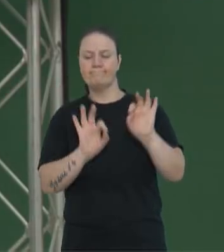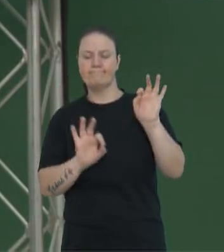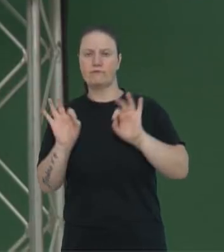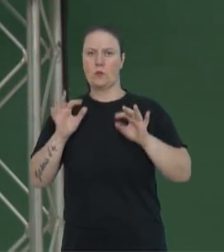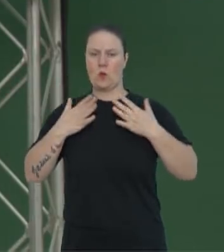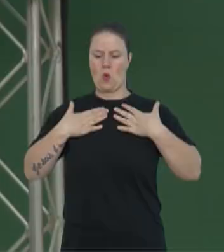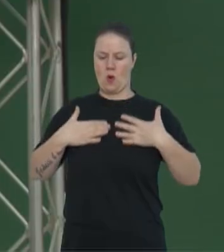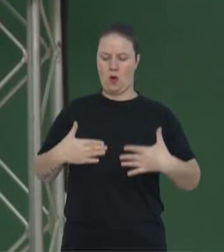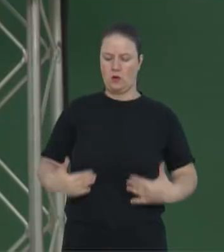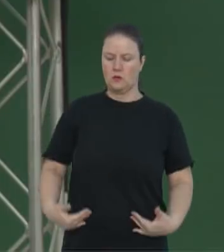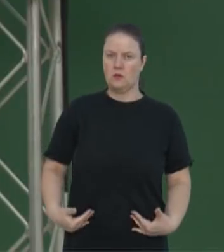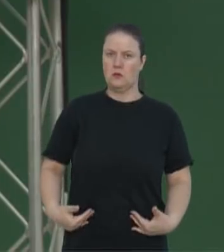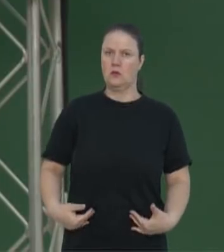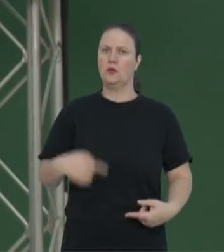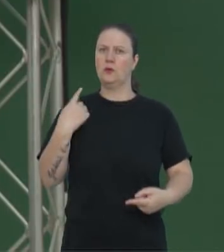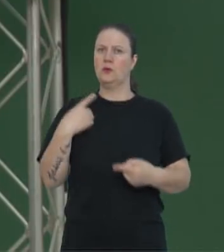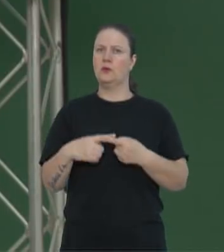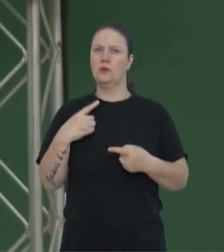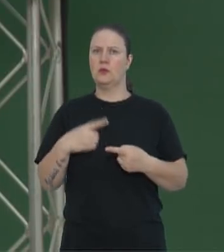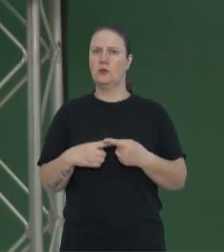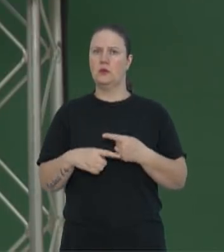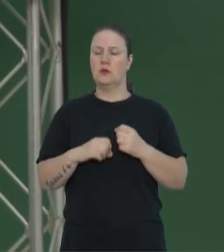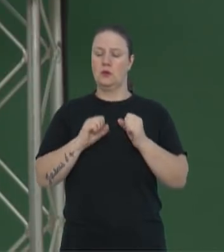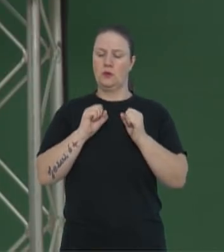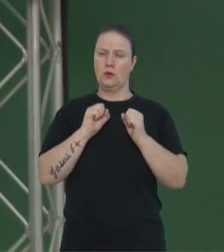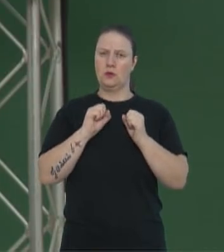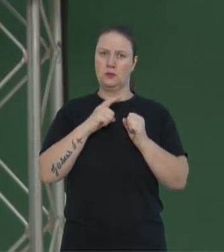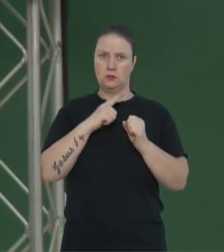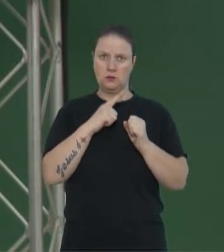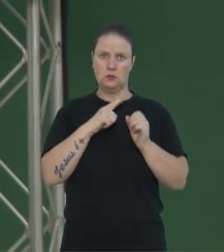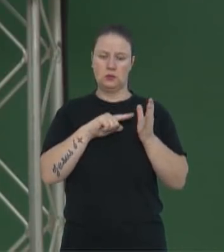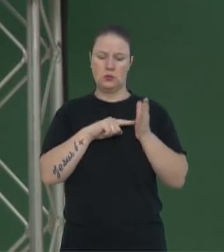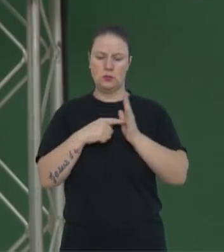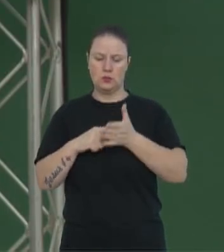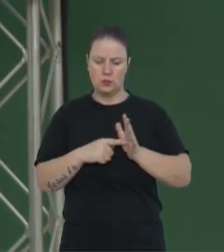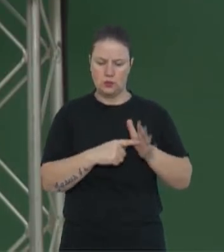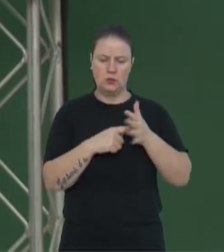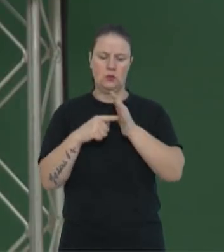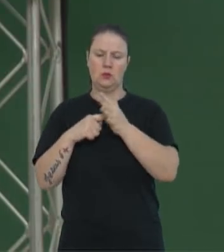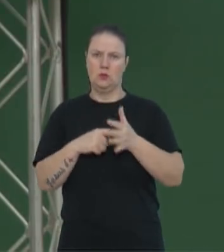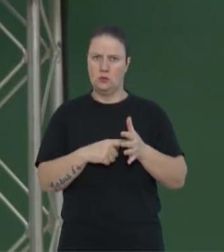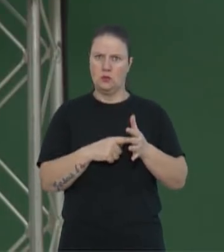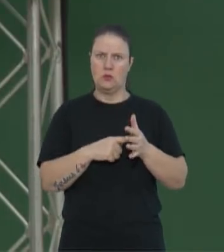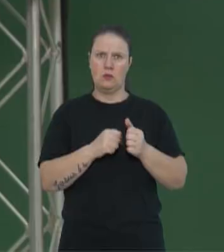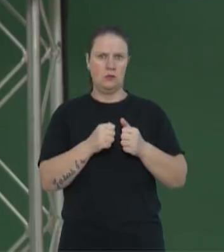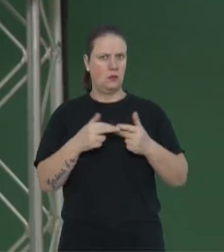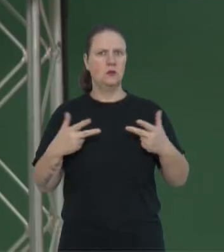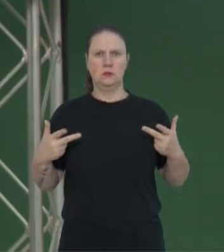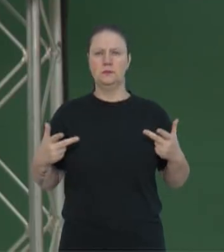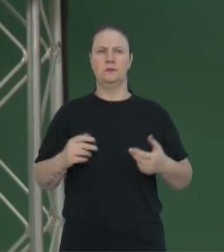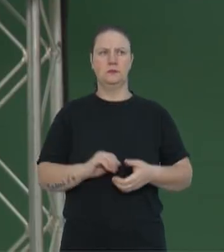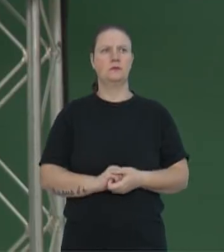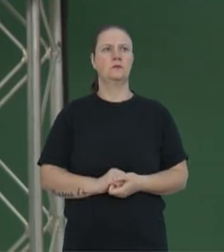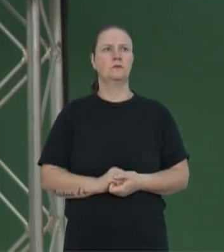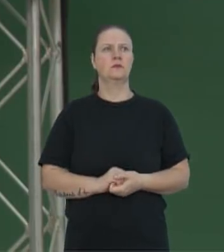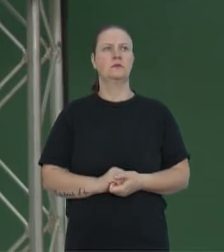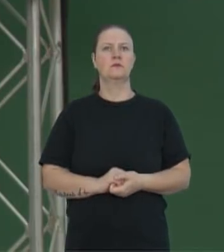corpo em relação às estruturas maquínicas, né? Essa artificialidade mecânica.